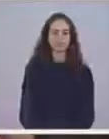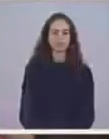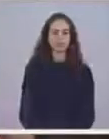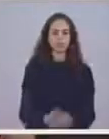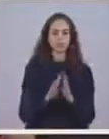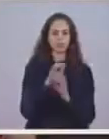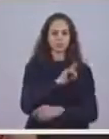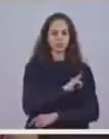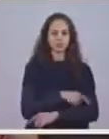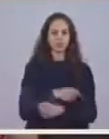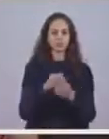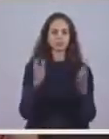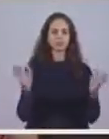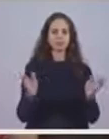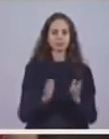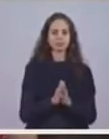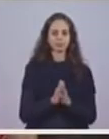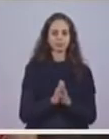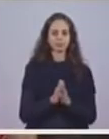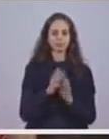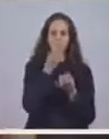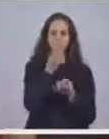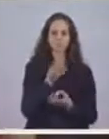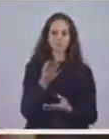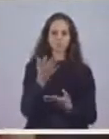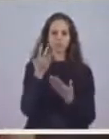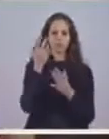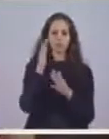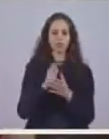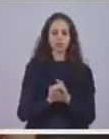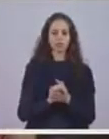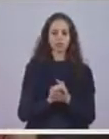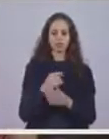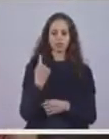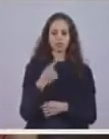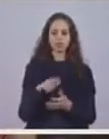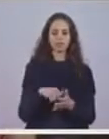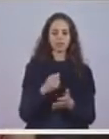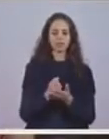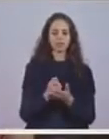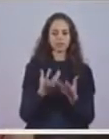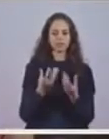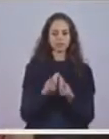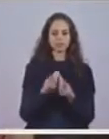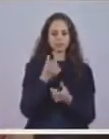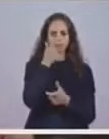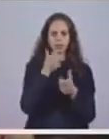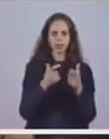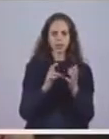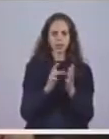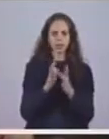Deus omnipotente, concedei-nos a graça de sermos sempre contados entre os membros de